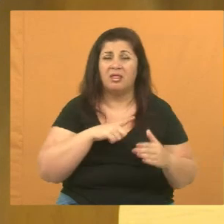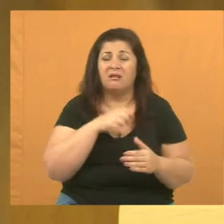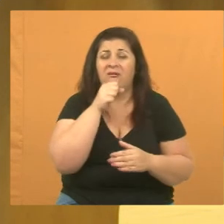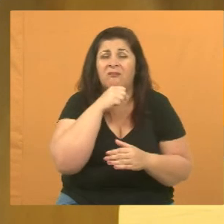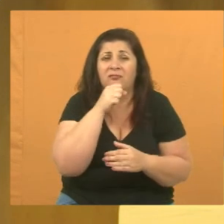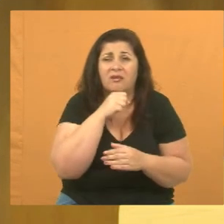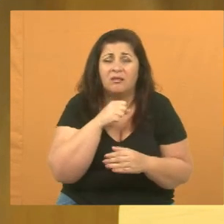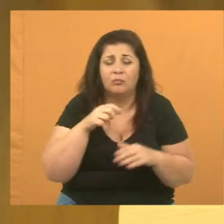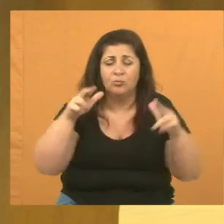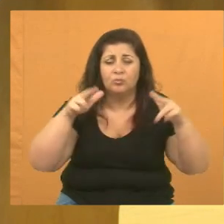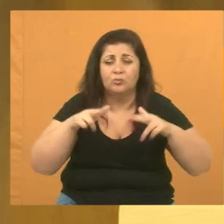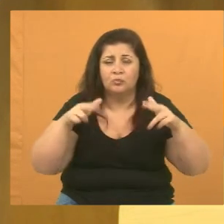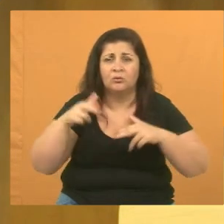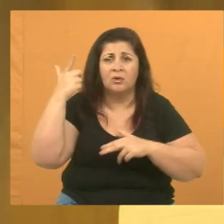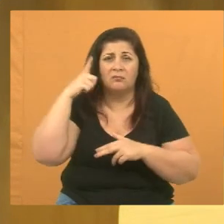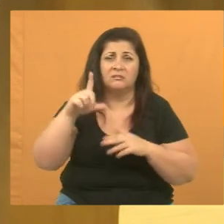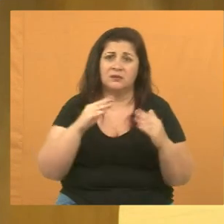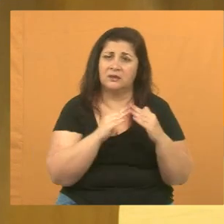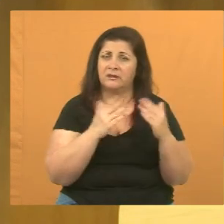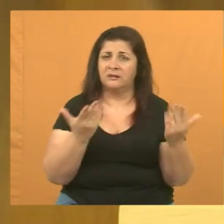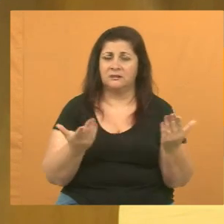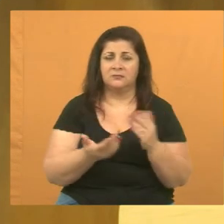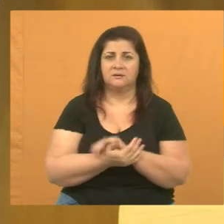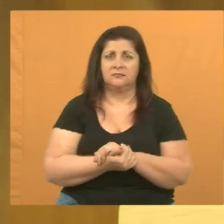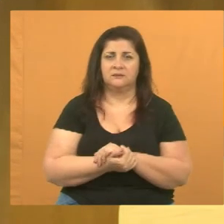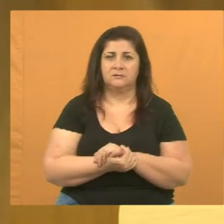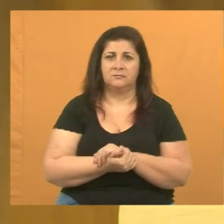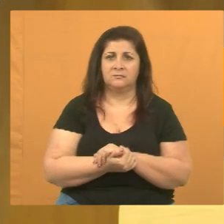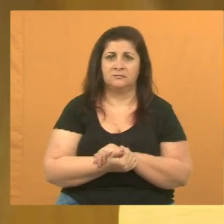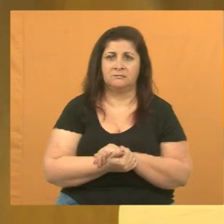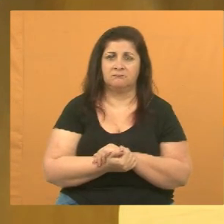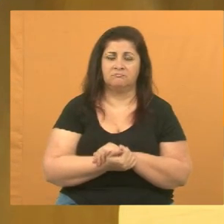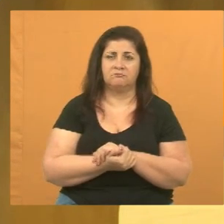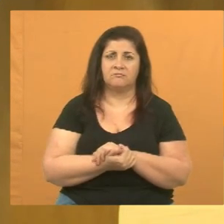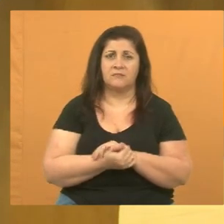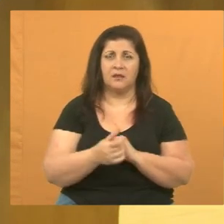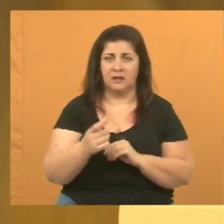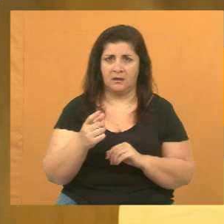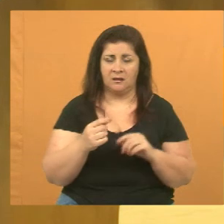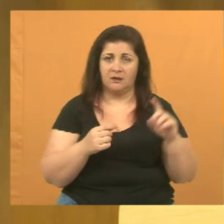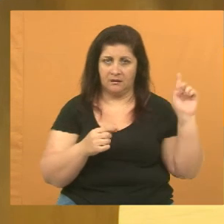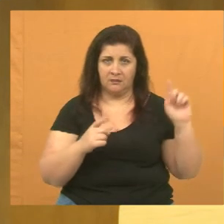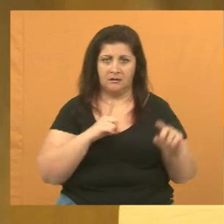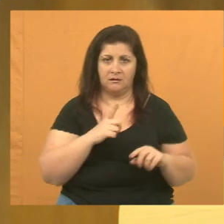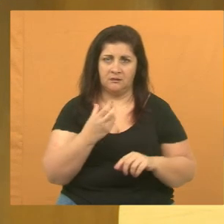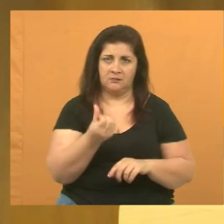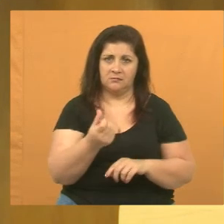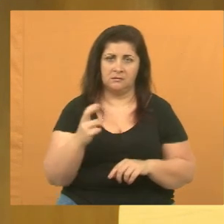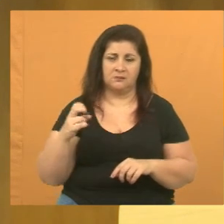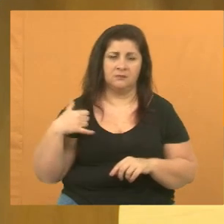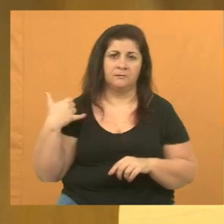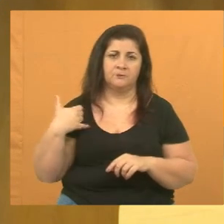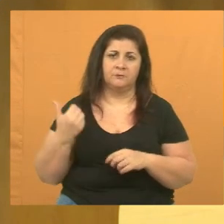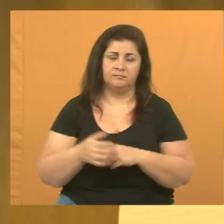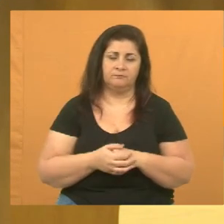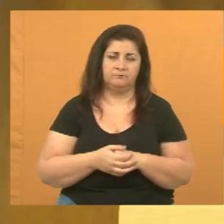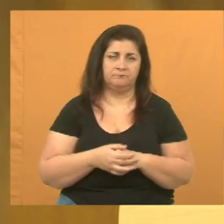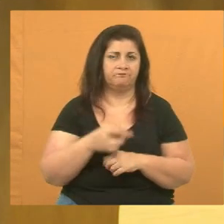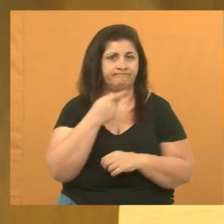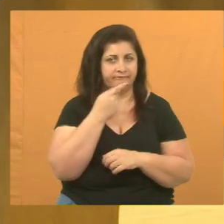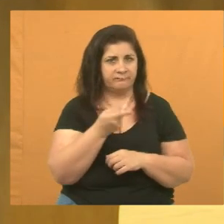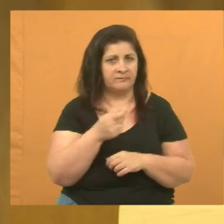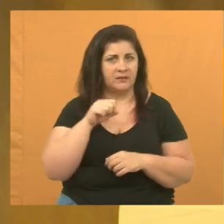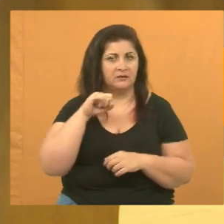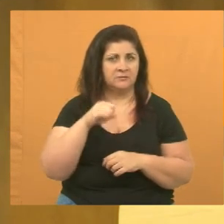lá, que não conseguiu até hoje. Eu tenho 65 anos, eu vou dizer para vocês, se eu não